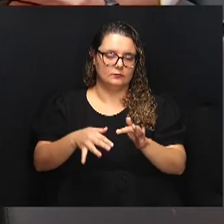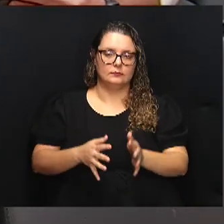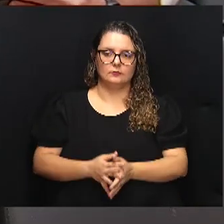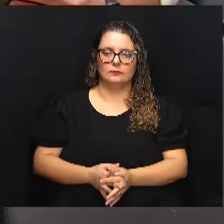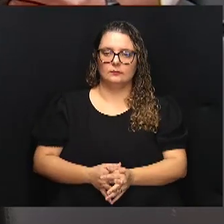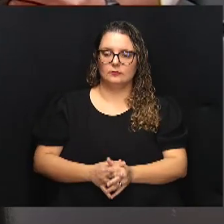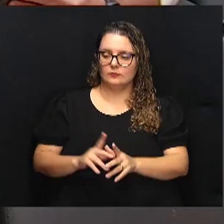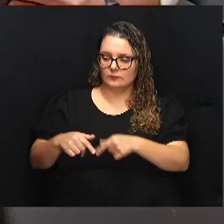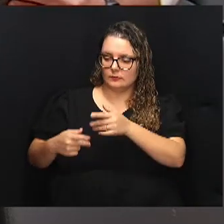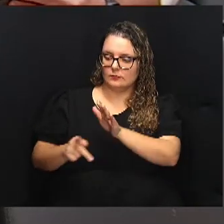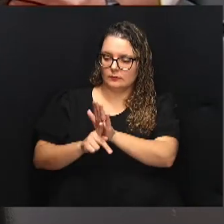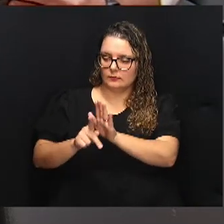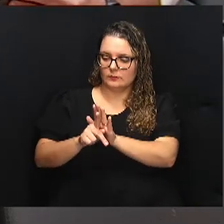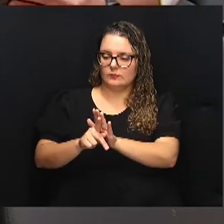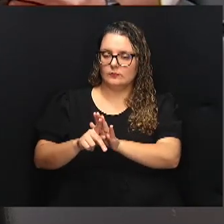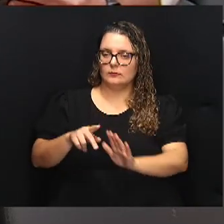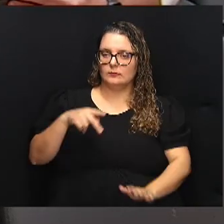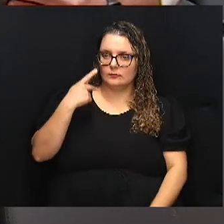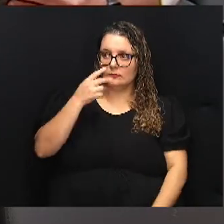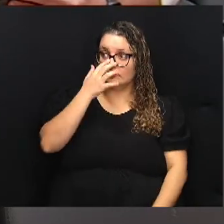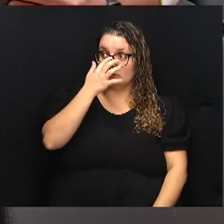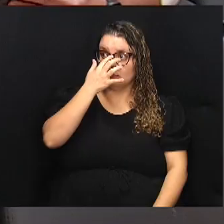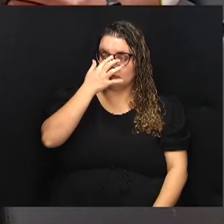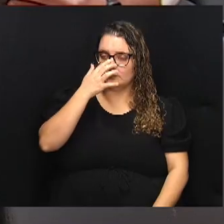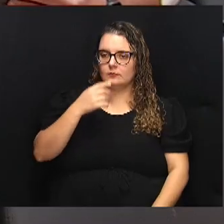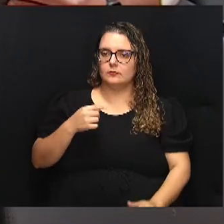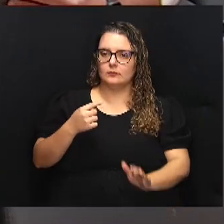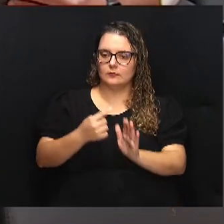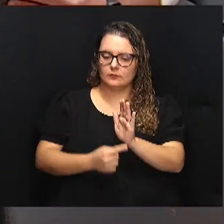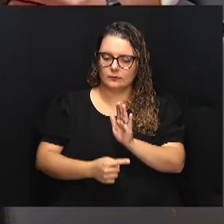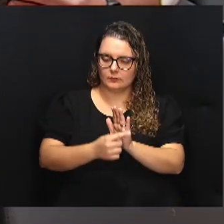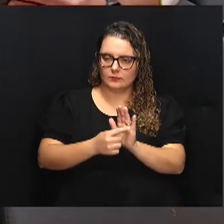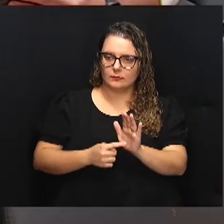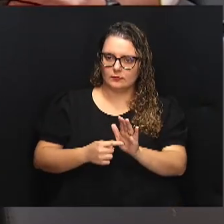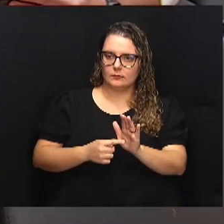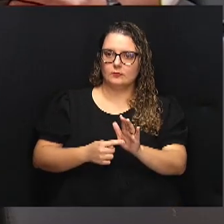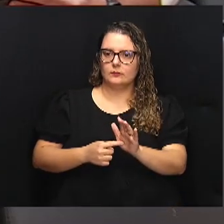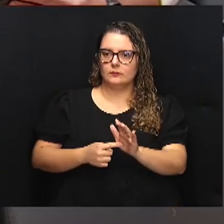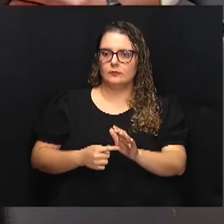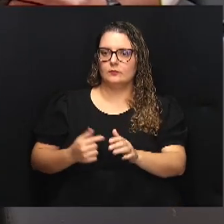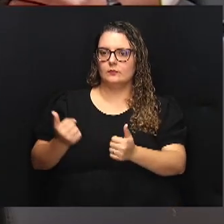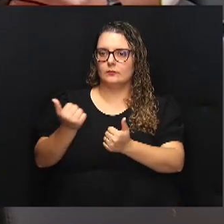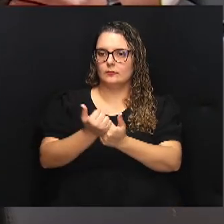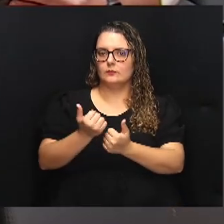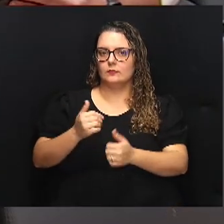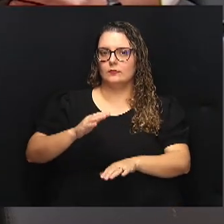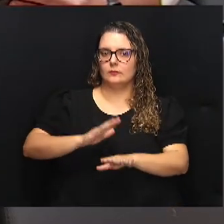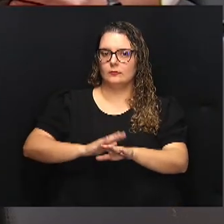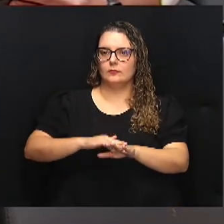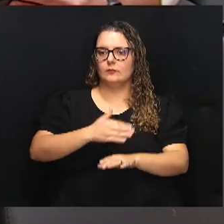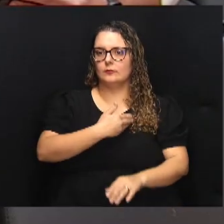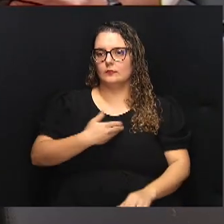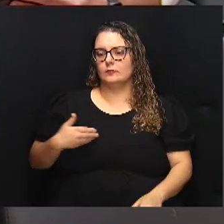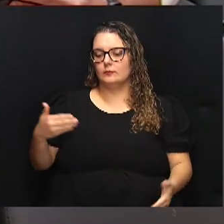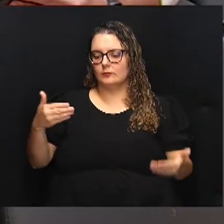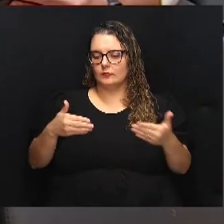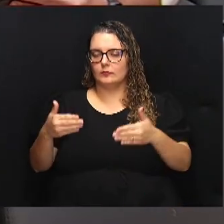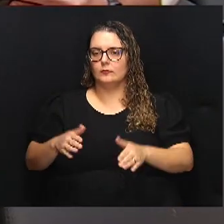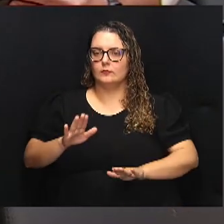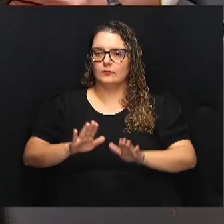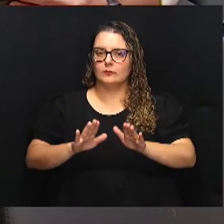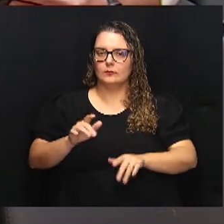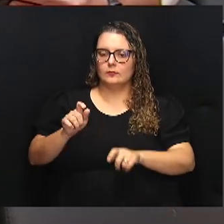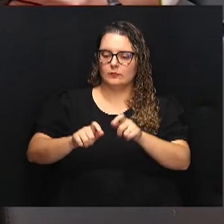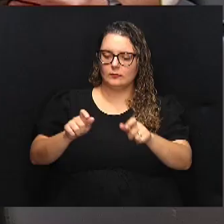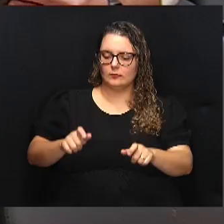outro projeto, o vereador, que veda a investidura em cargo, emprego ou função pública e a participação em licitação de